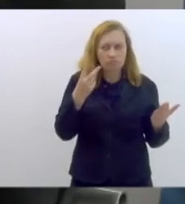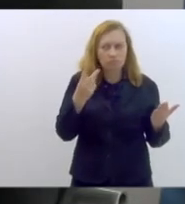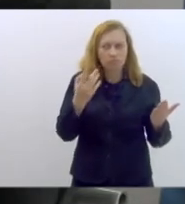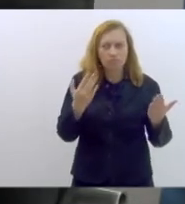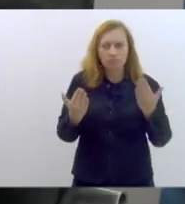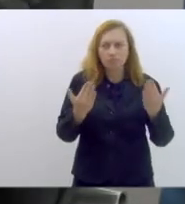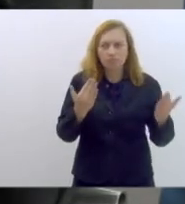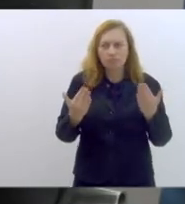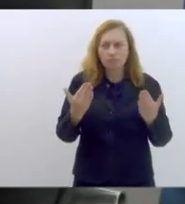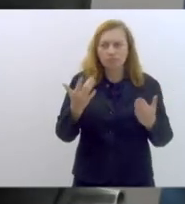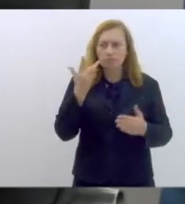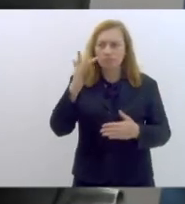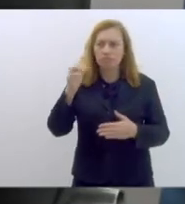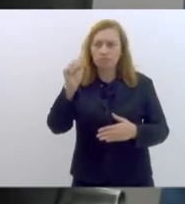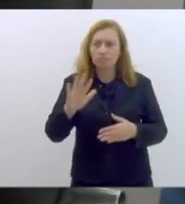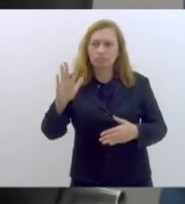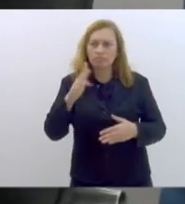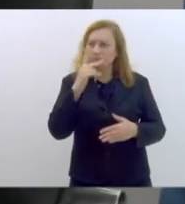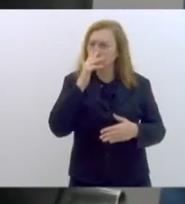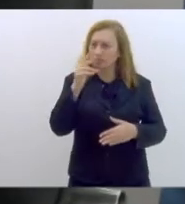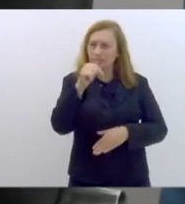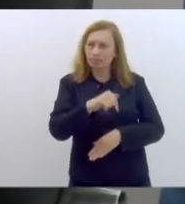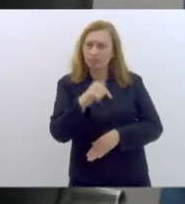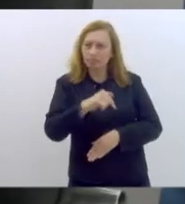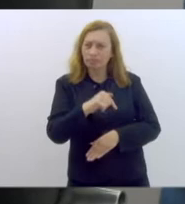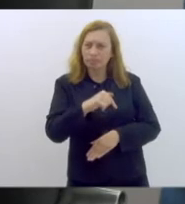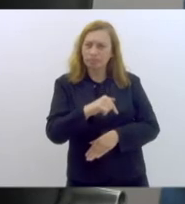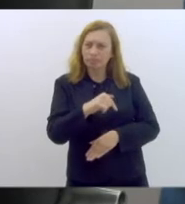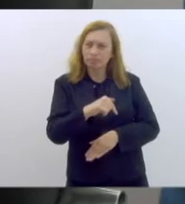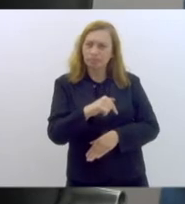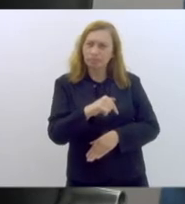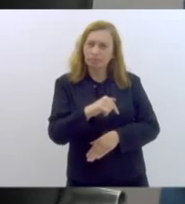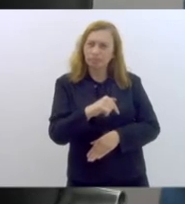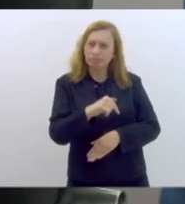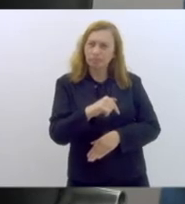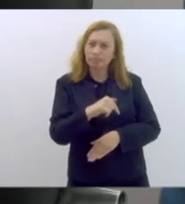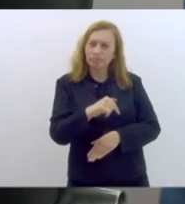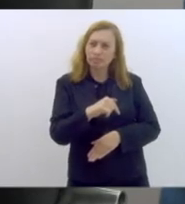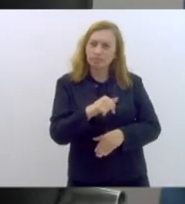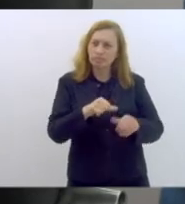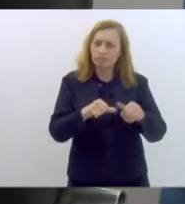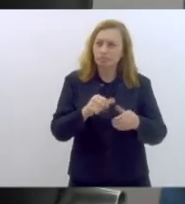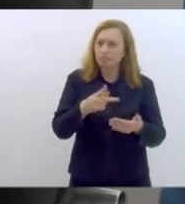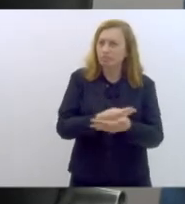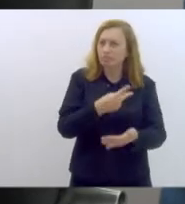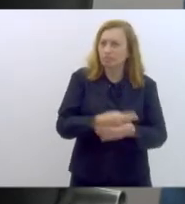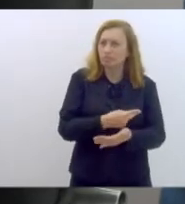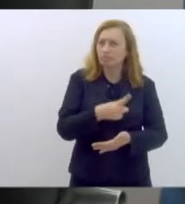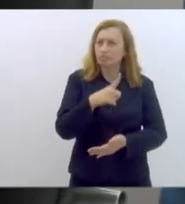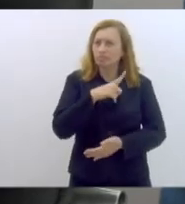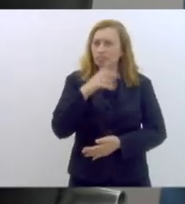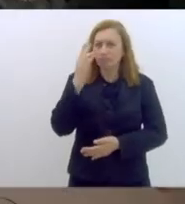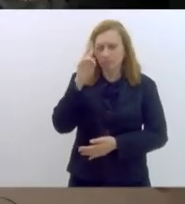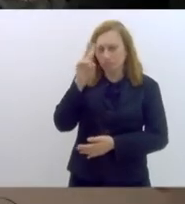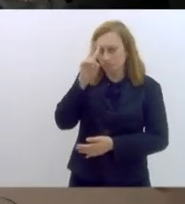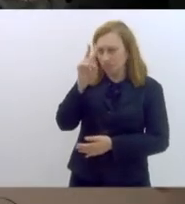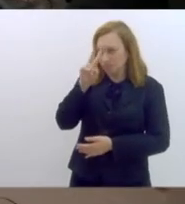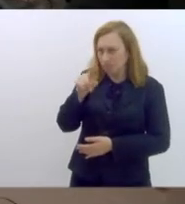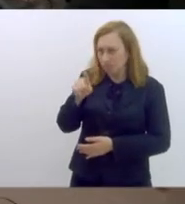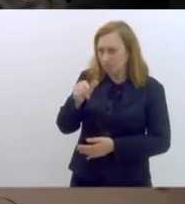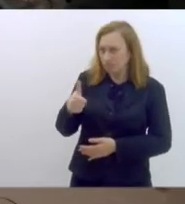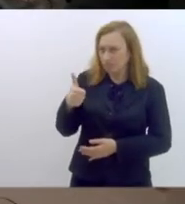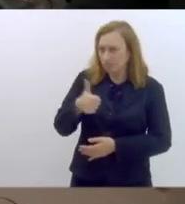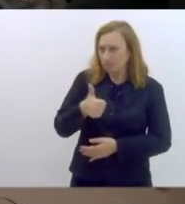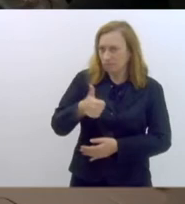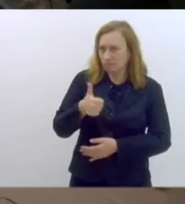Nacional, parece que o daqui está contendo erro. Entendeu, Diana? Lembra quando você veio aqui, a primeira